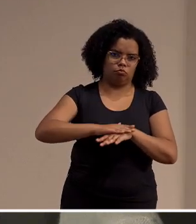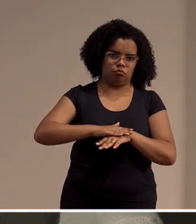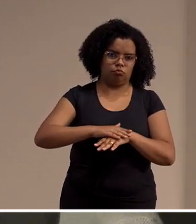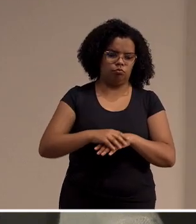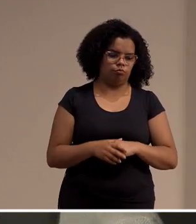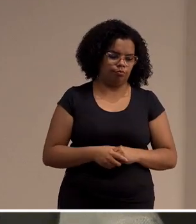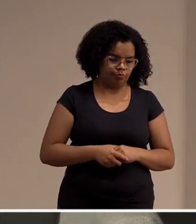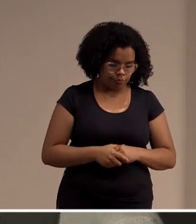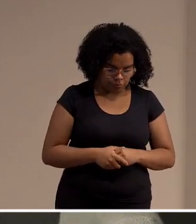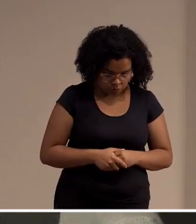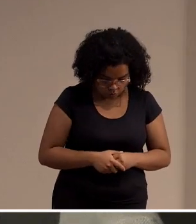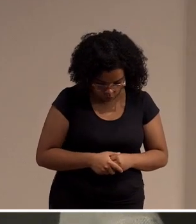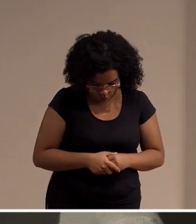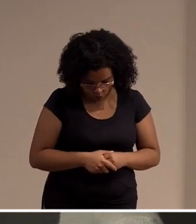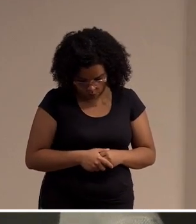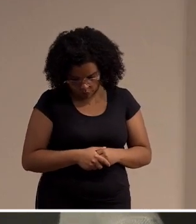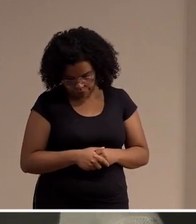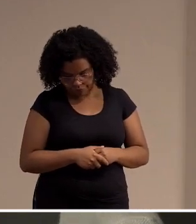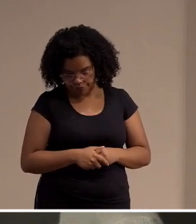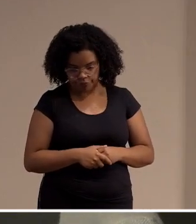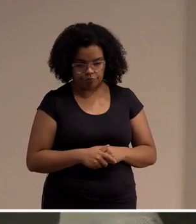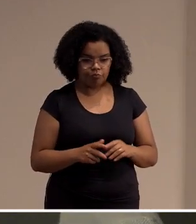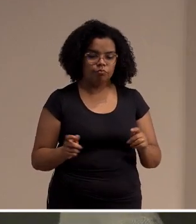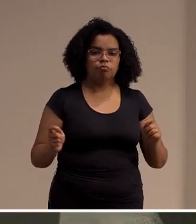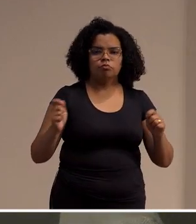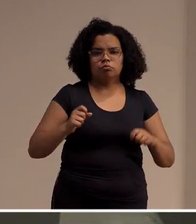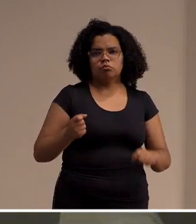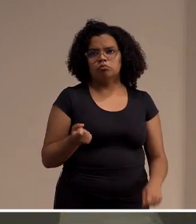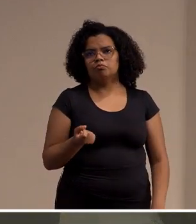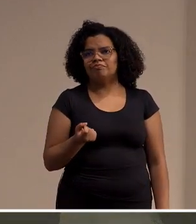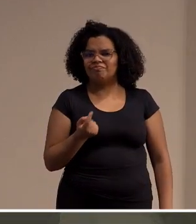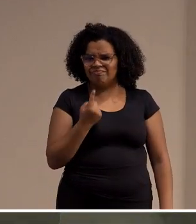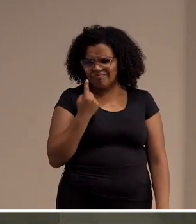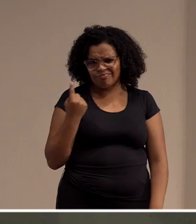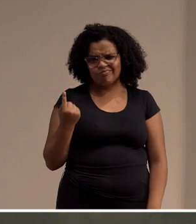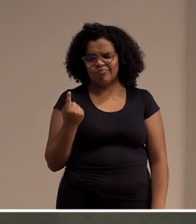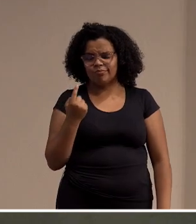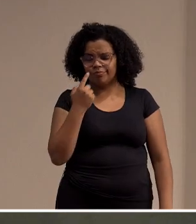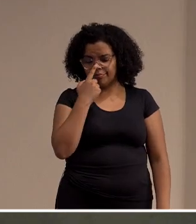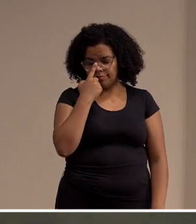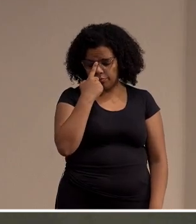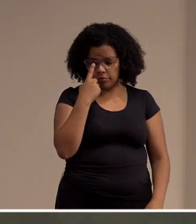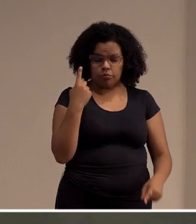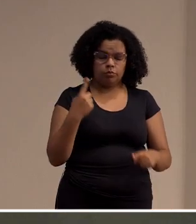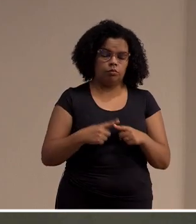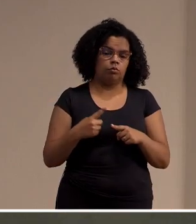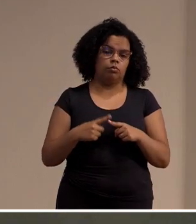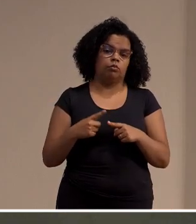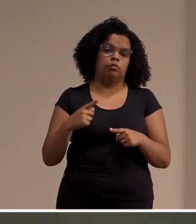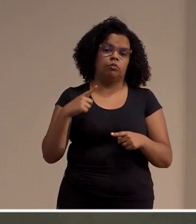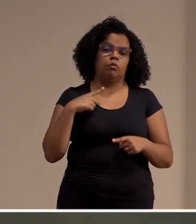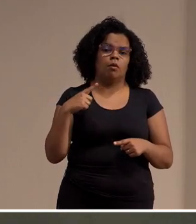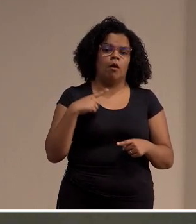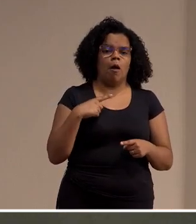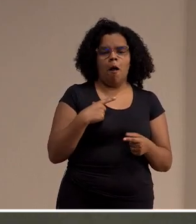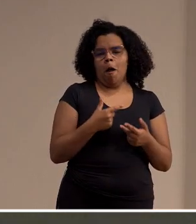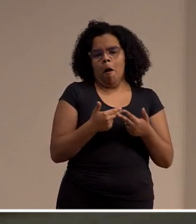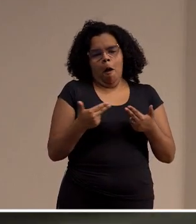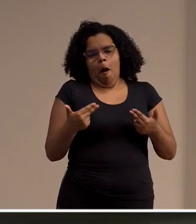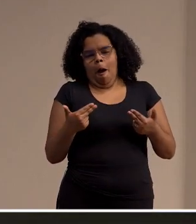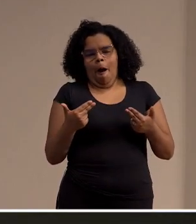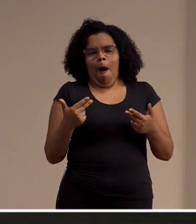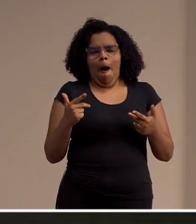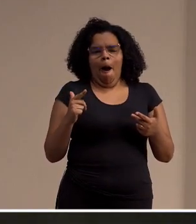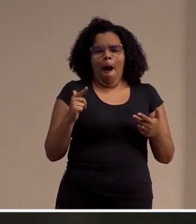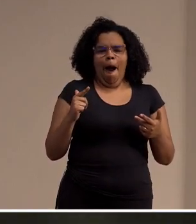cadernos. Assim que é estranho, porque o que resta, de alguma forma, também